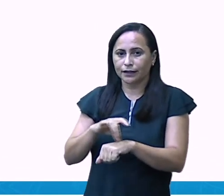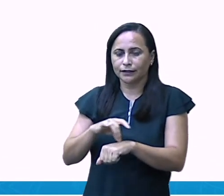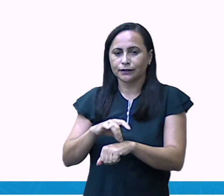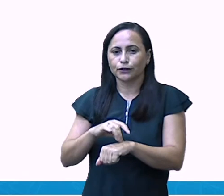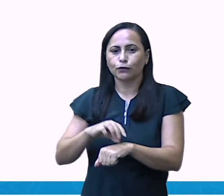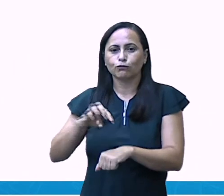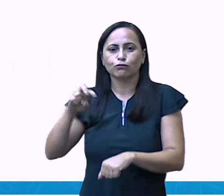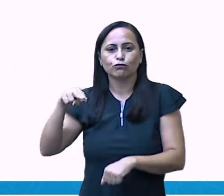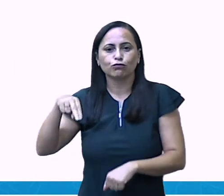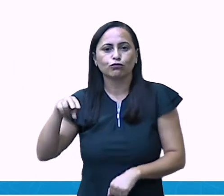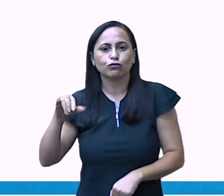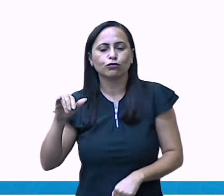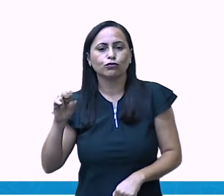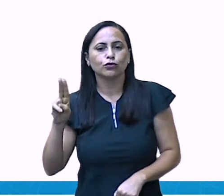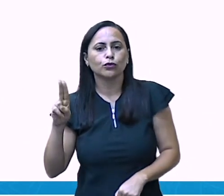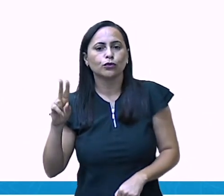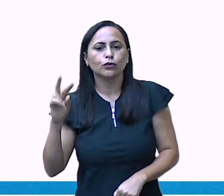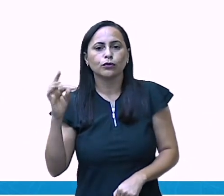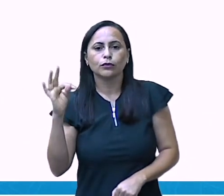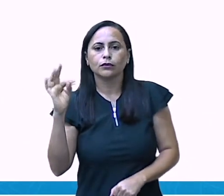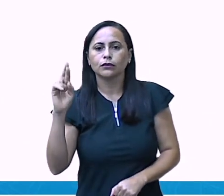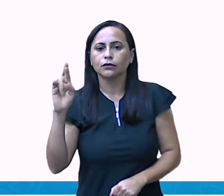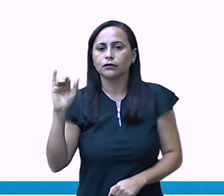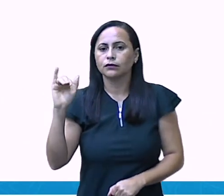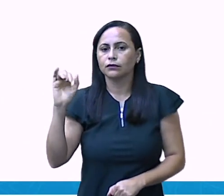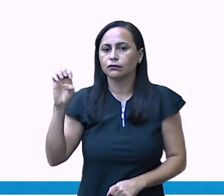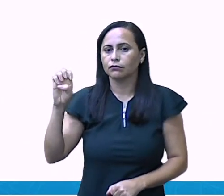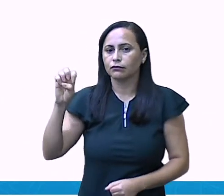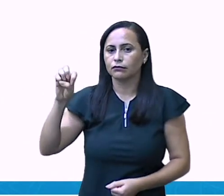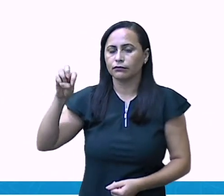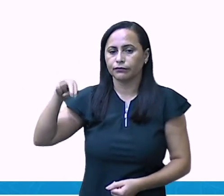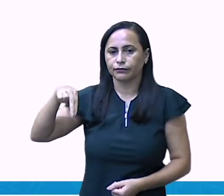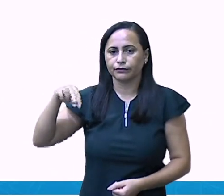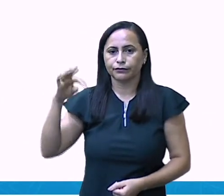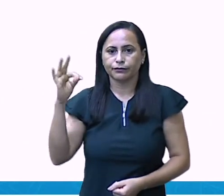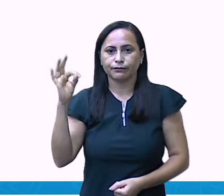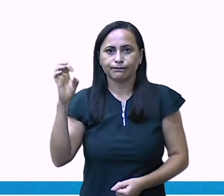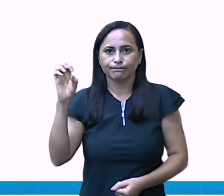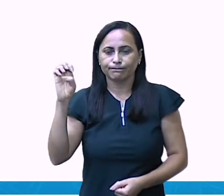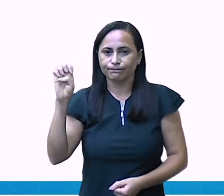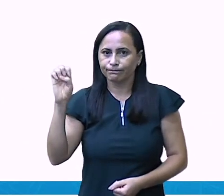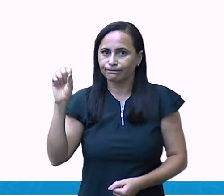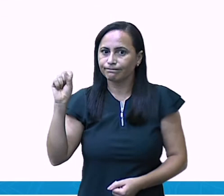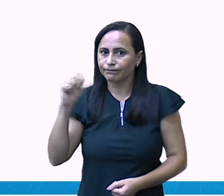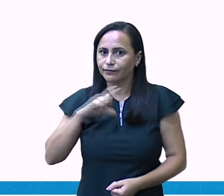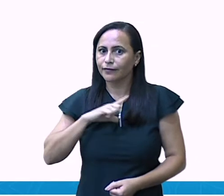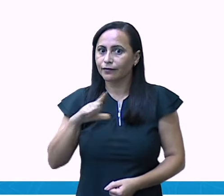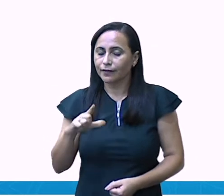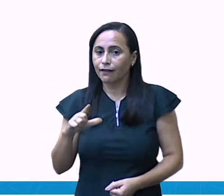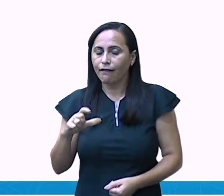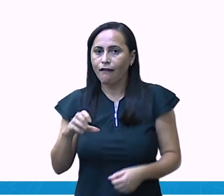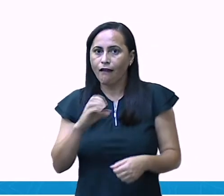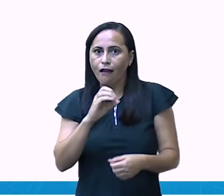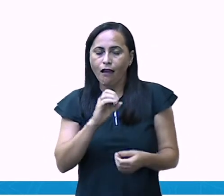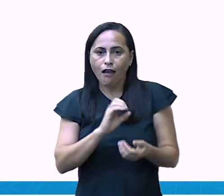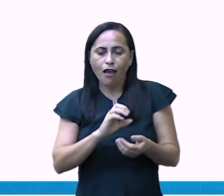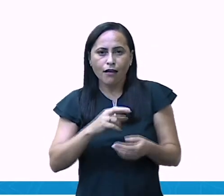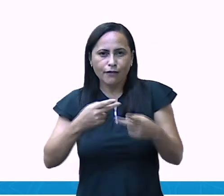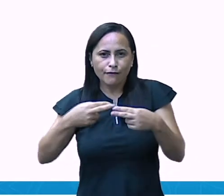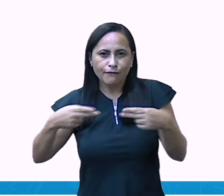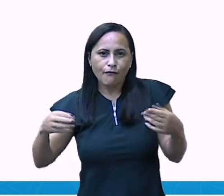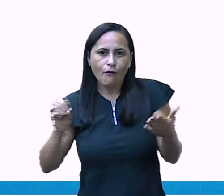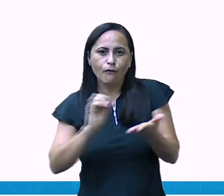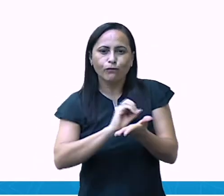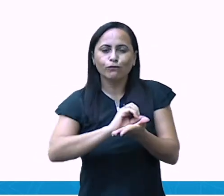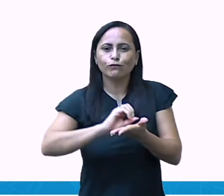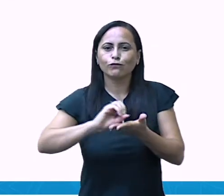muita matéria orgânica. Ó, o que a planta mais precisa, estudantes? Matéria orgânica. quanto